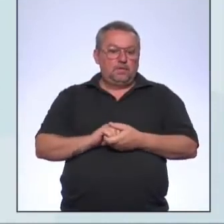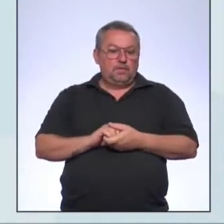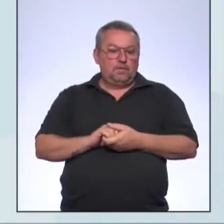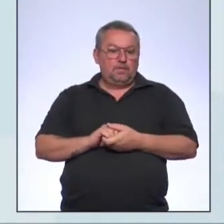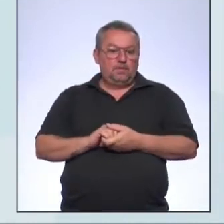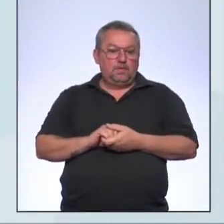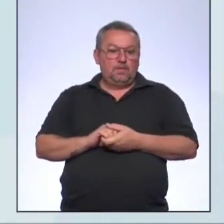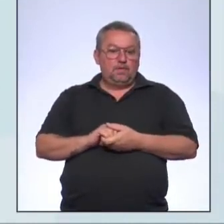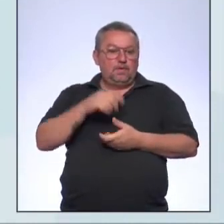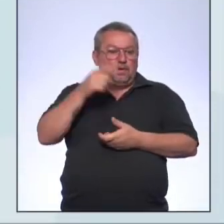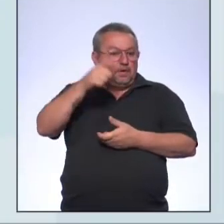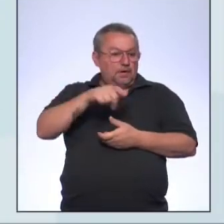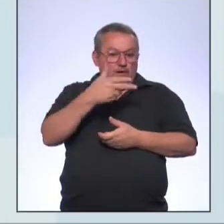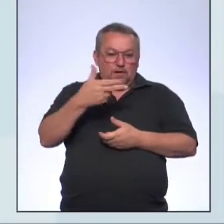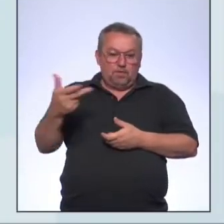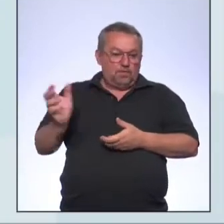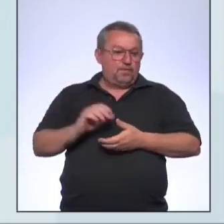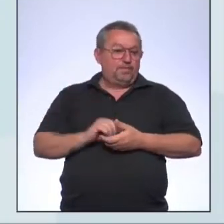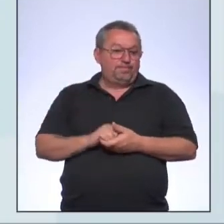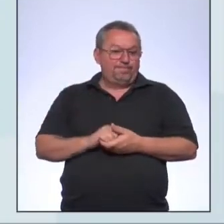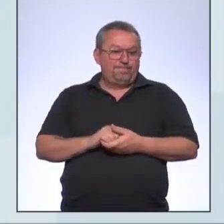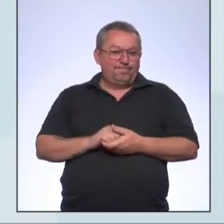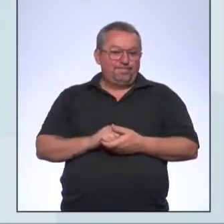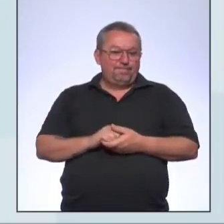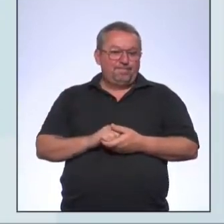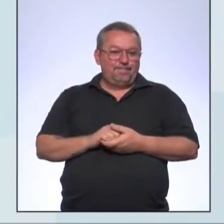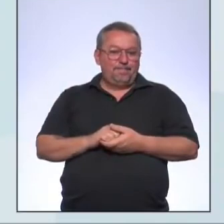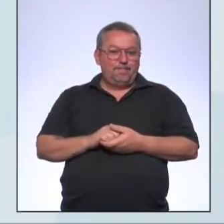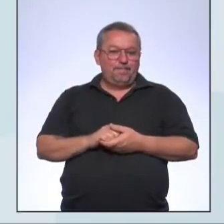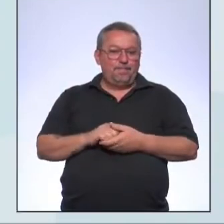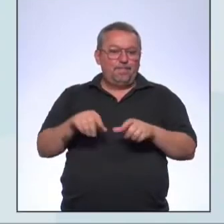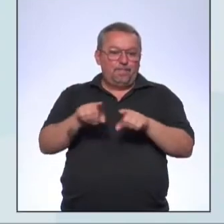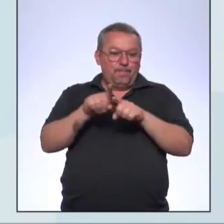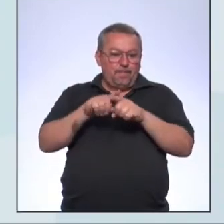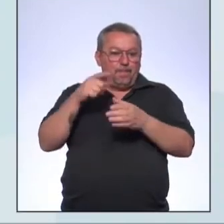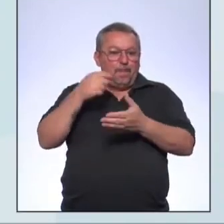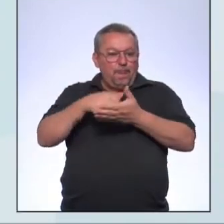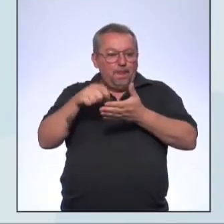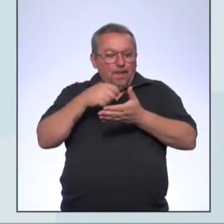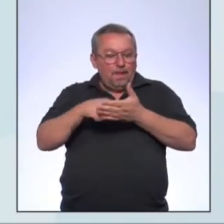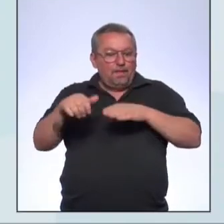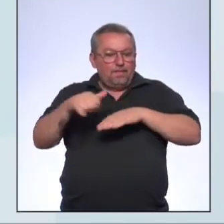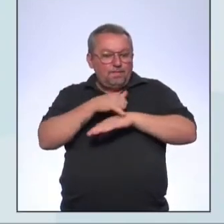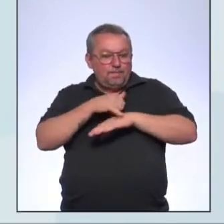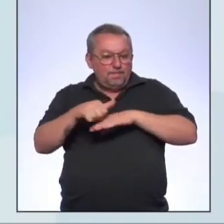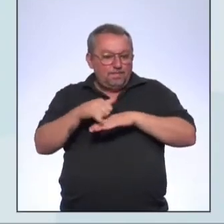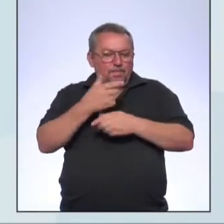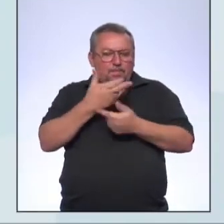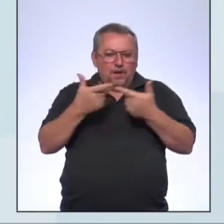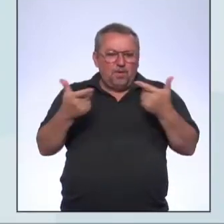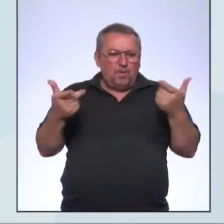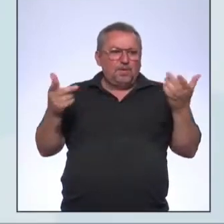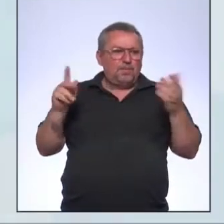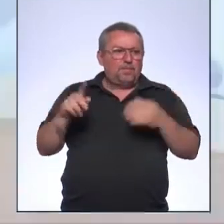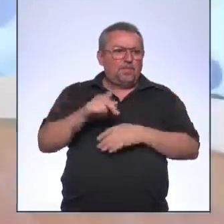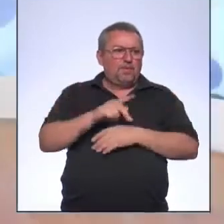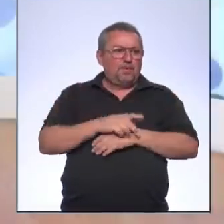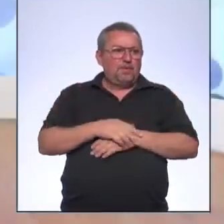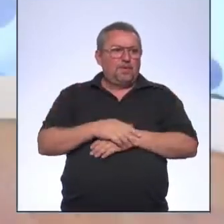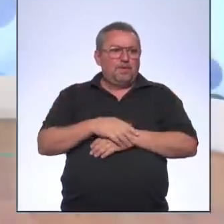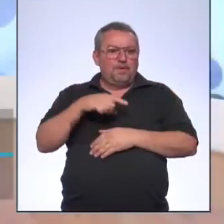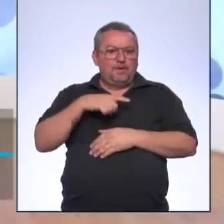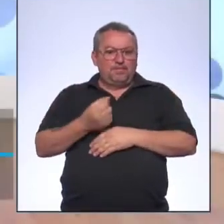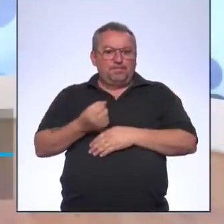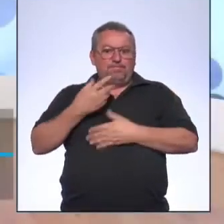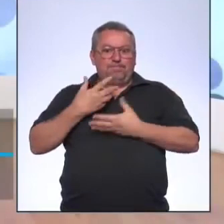then, so, before, after, entre outros. E também tem os Reading Strategy Scheme Incognites. Bastante coisa, né, professora? Nossa, até eu